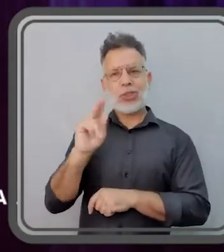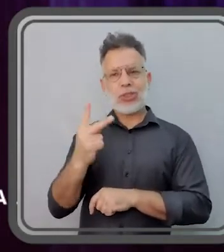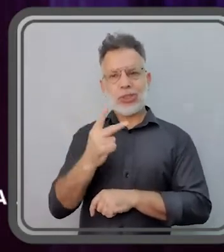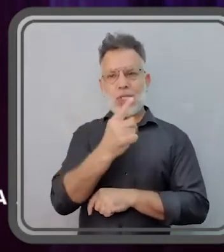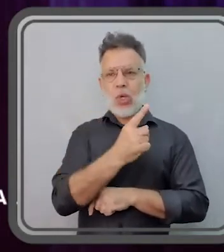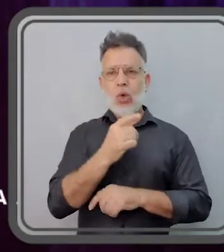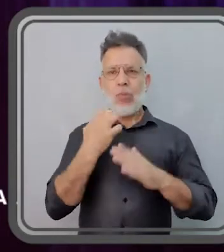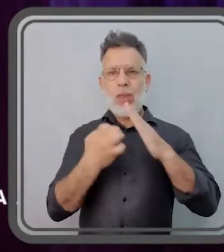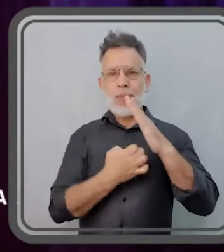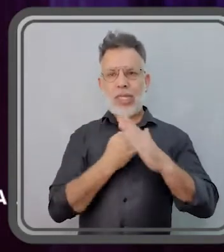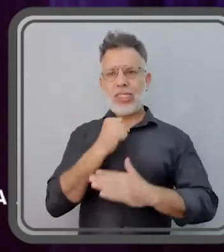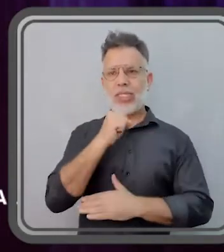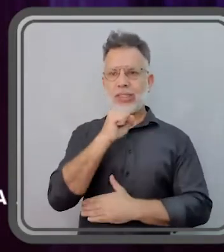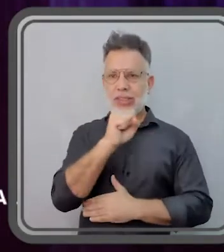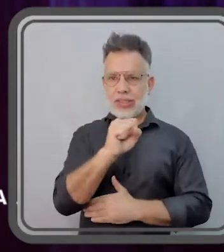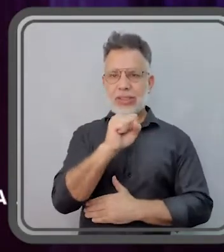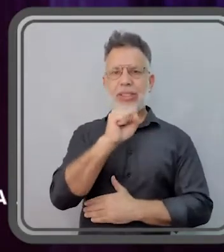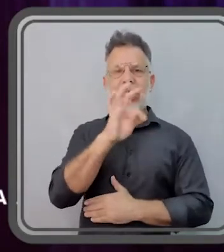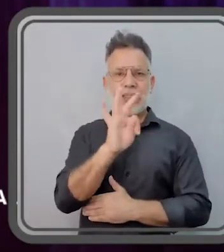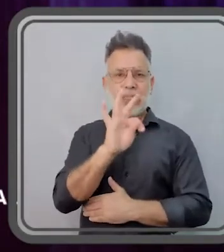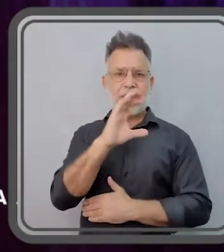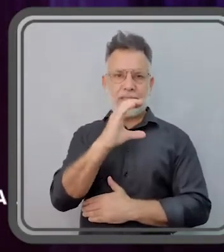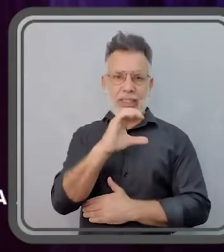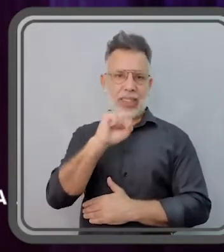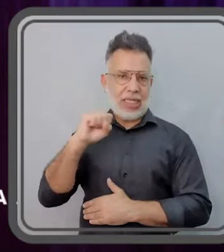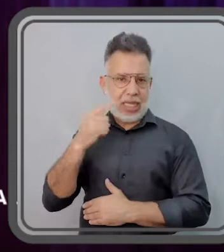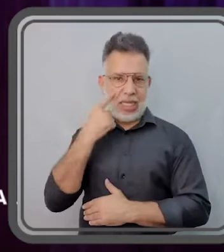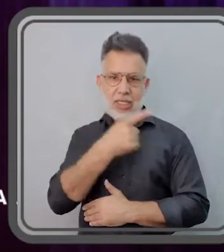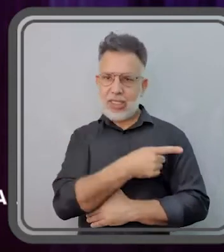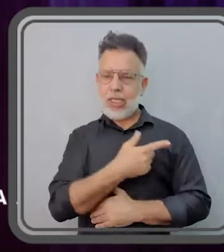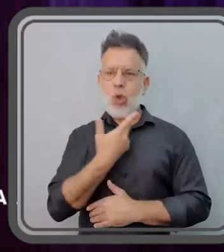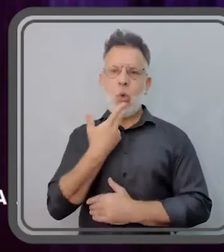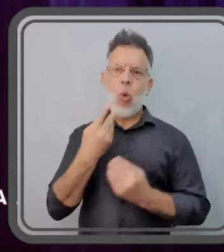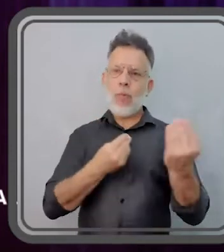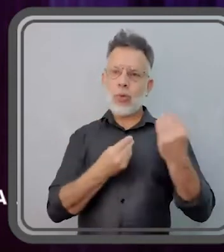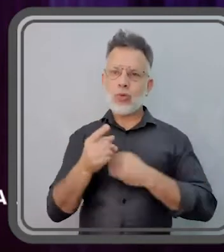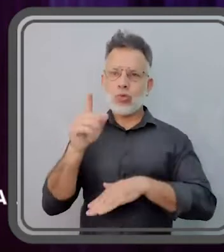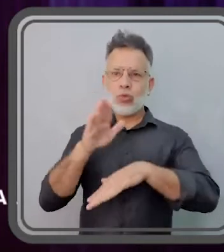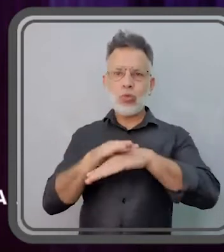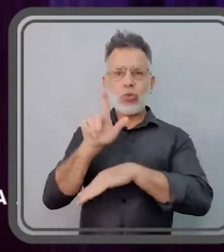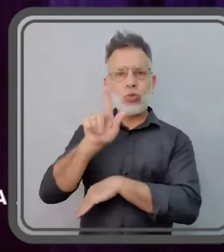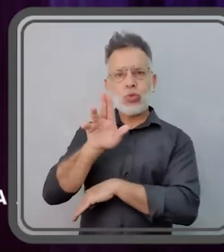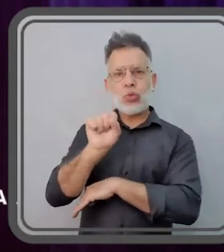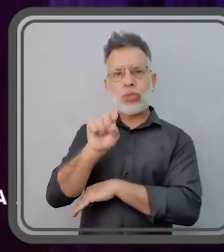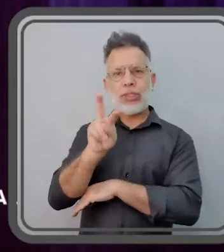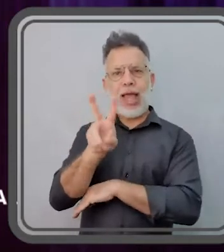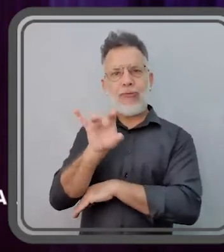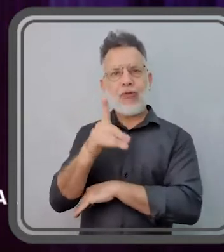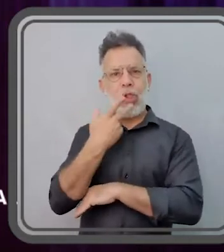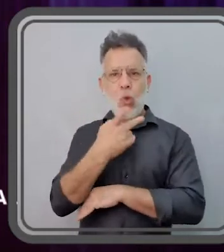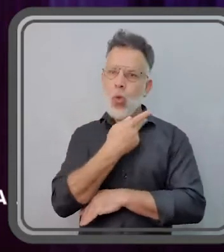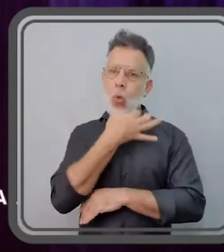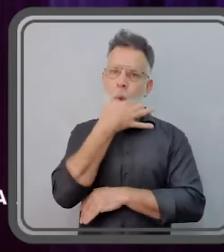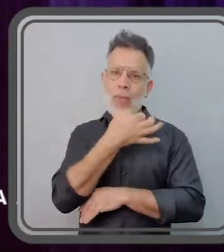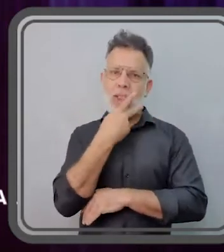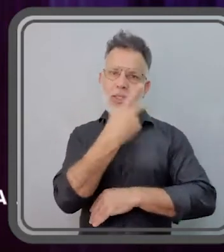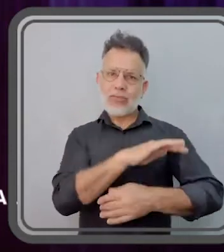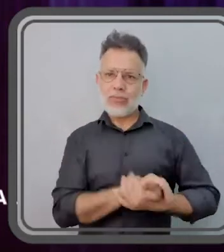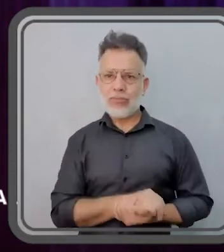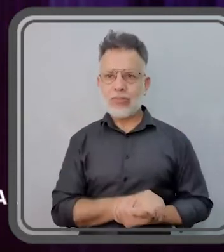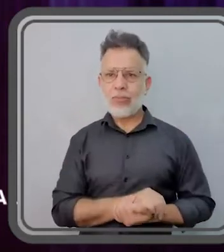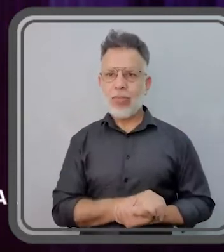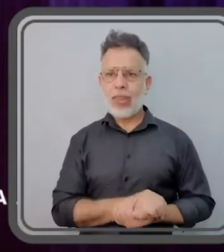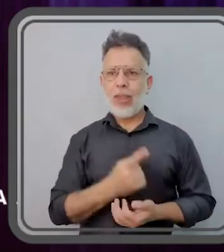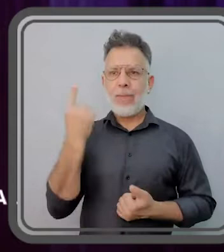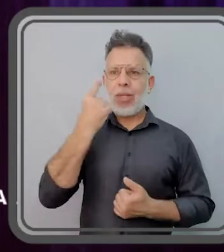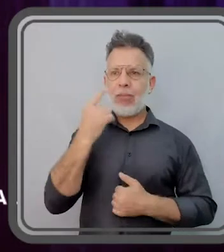como a TCS, com base no que o Gustavo falou, Tuxá, alguns comentários. Não, primeiro, parabéns,